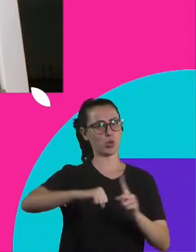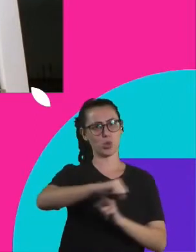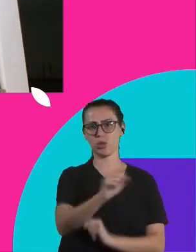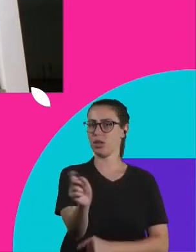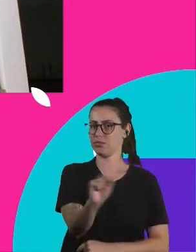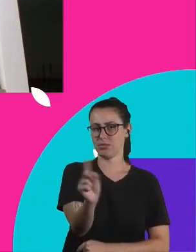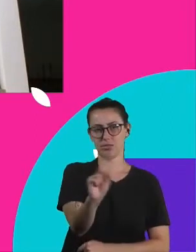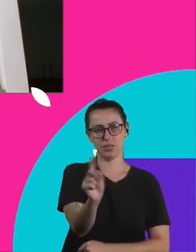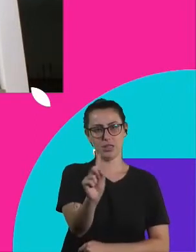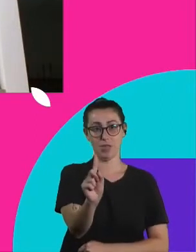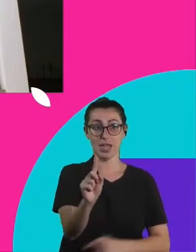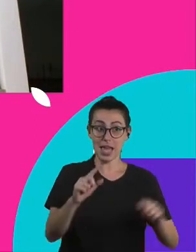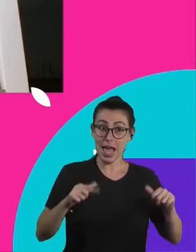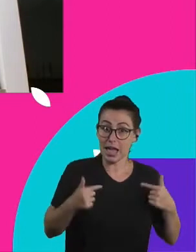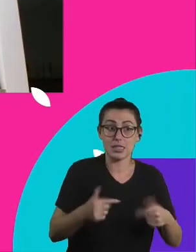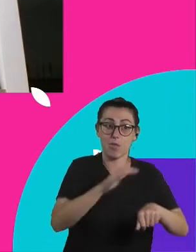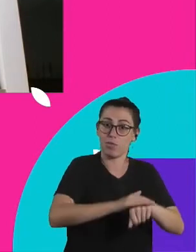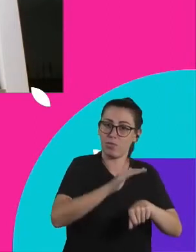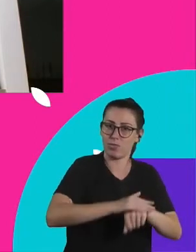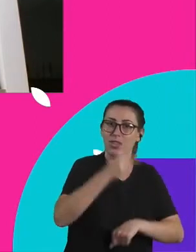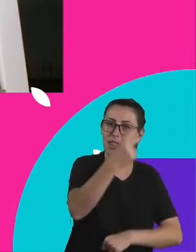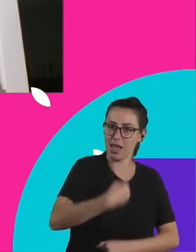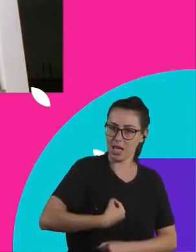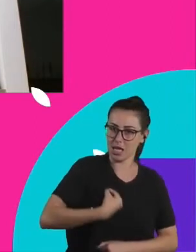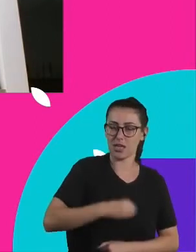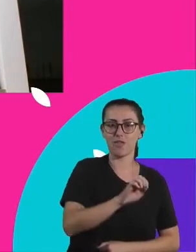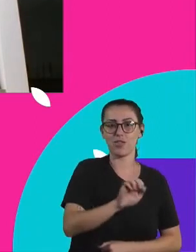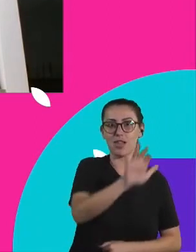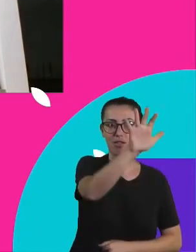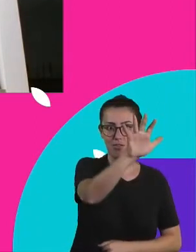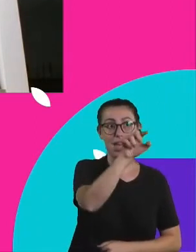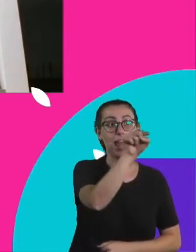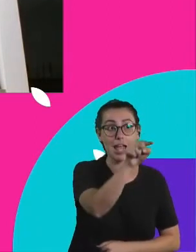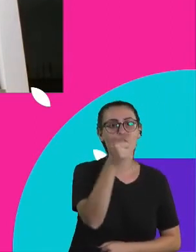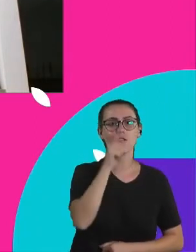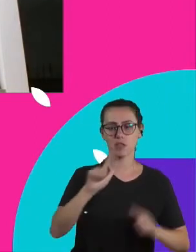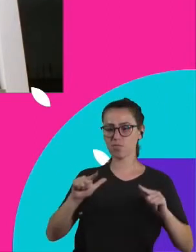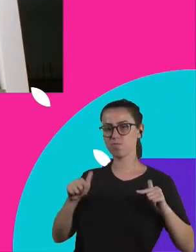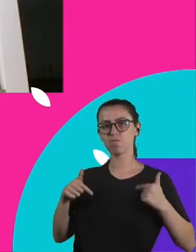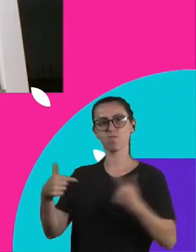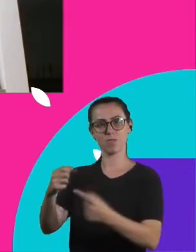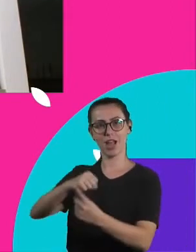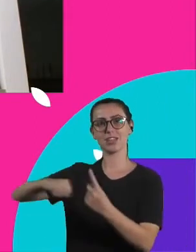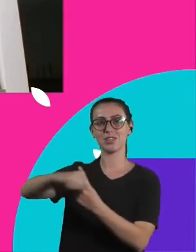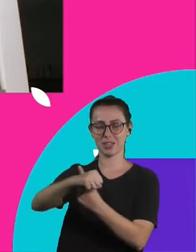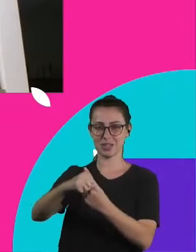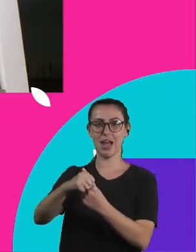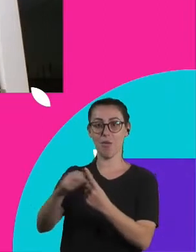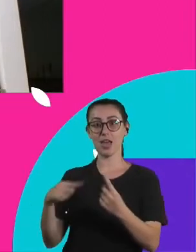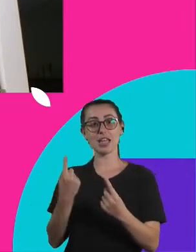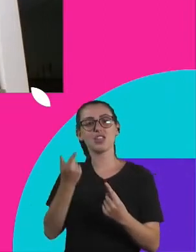a ação é do favelado, que é social por origem. E quando você se associa a essa pessoa comercialmente,